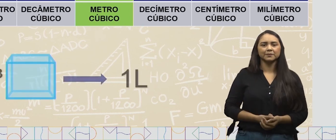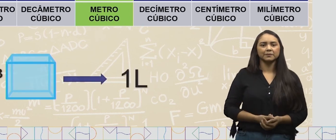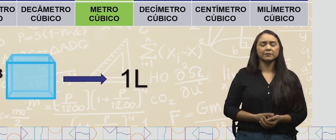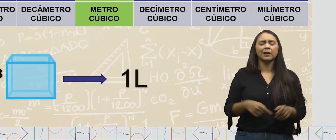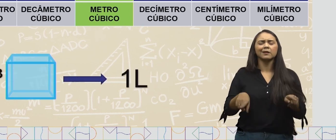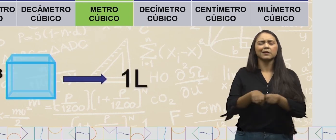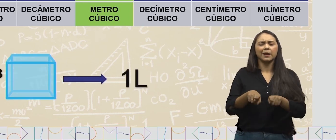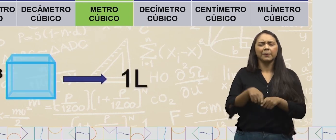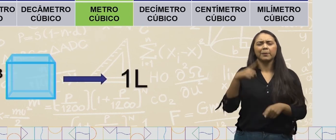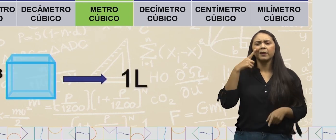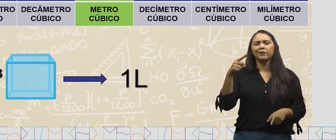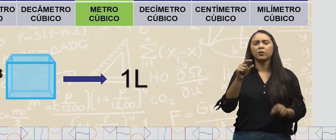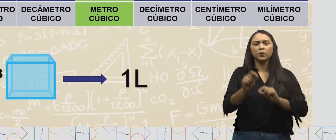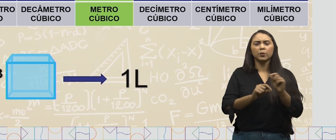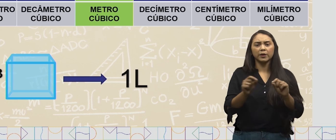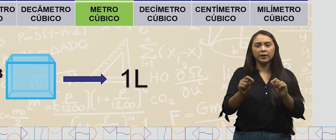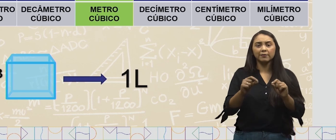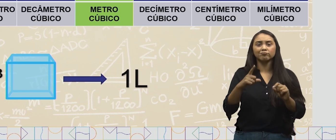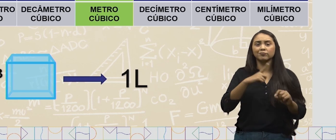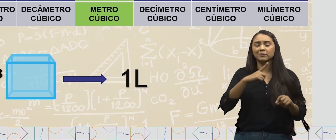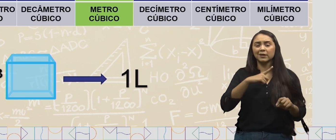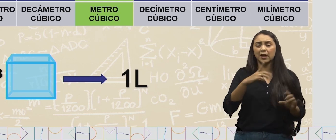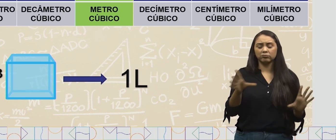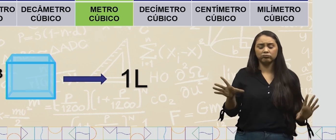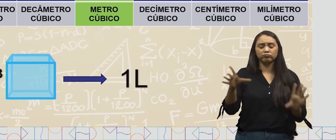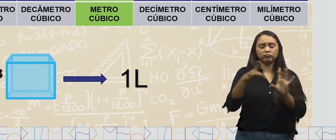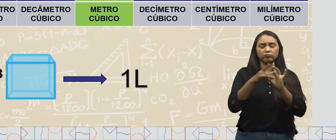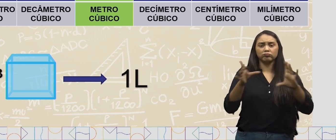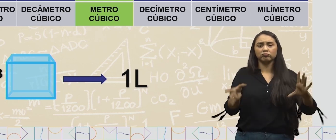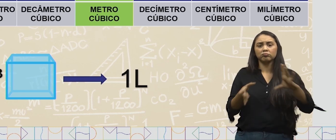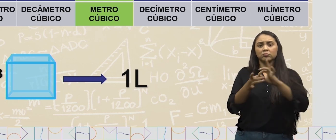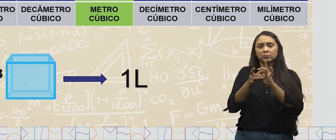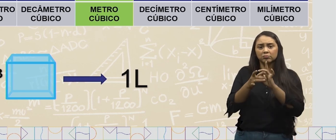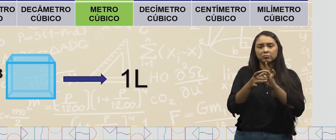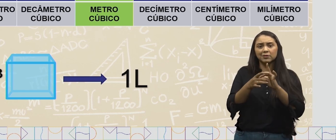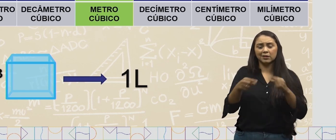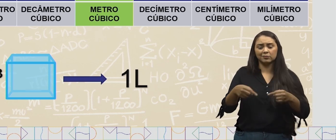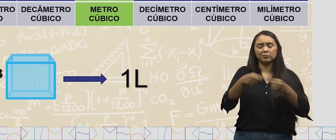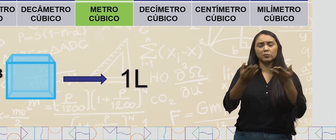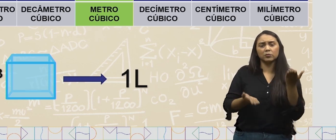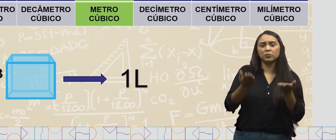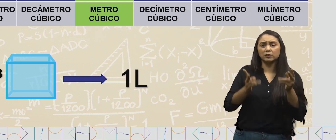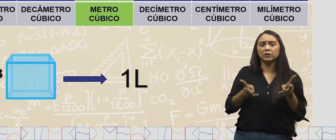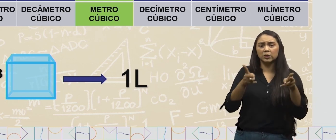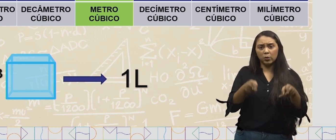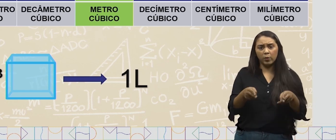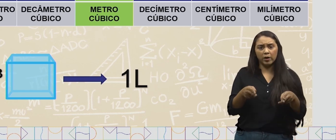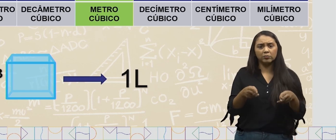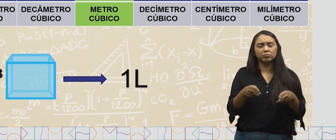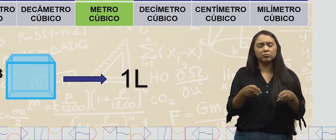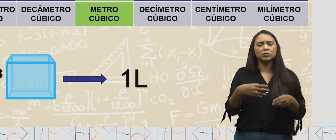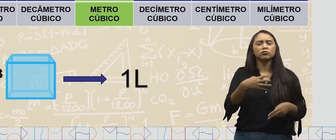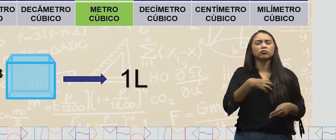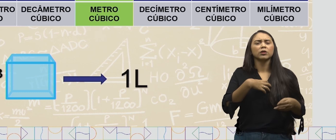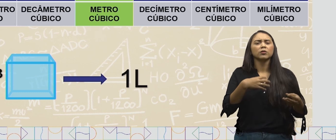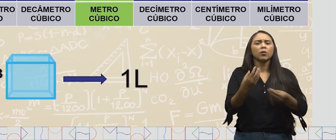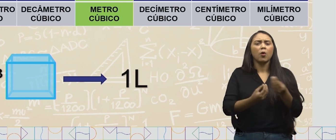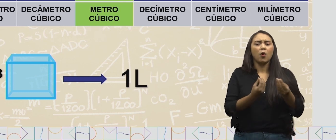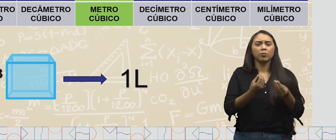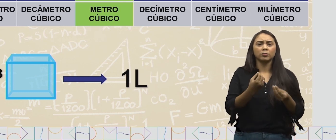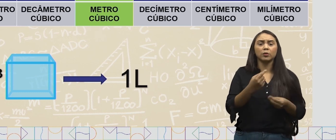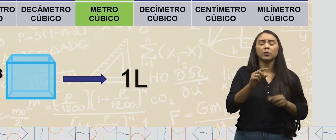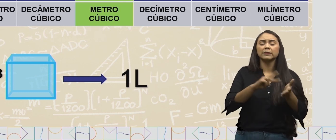Vimos como essas duas grandezas são conectadas e proporcionais entre si, de forma que